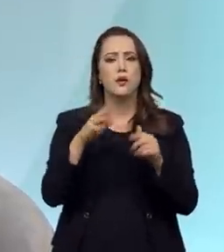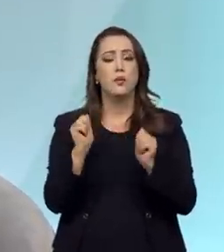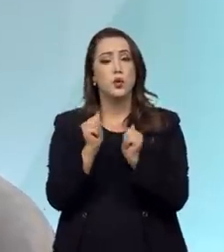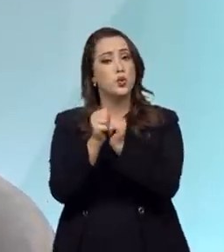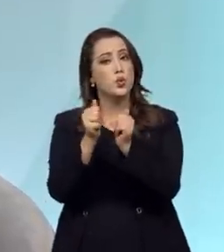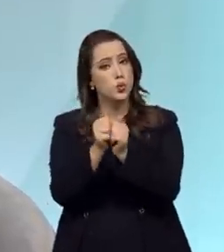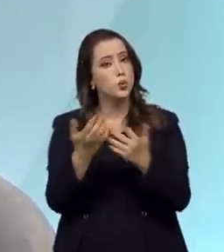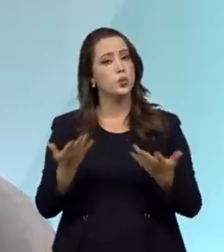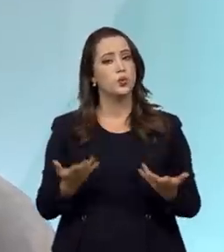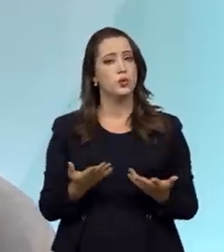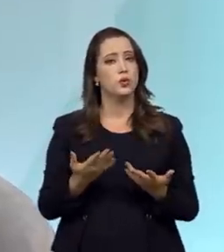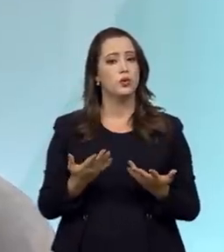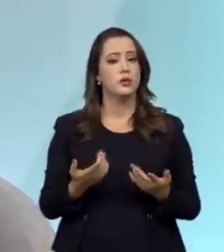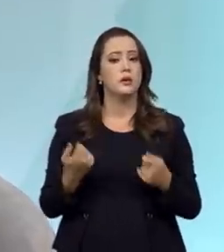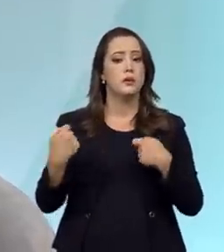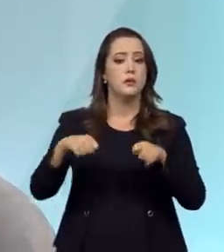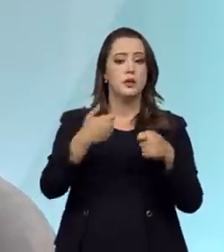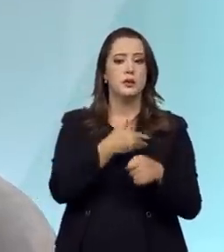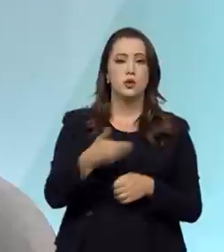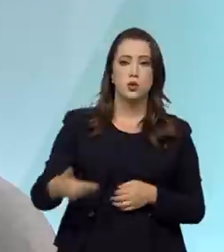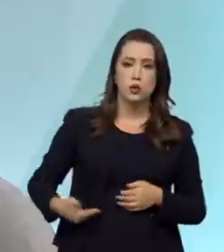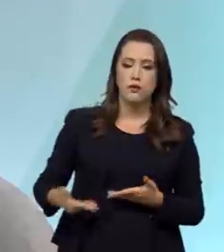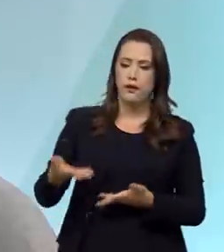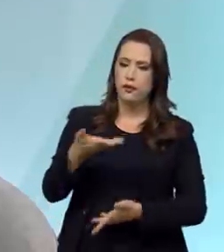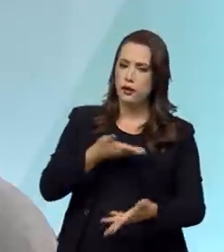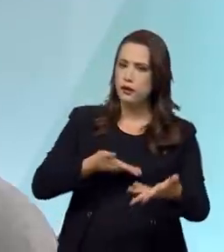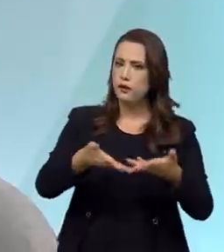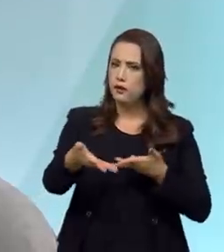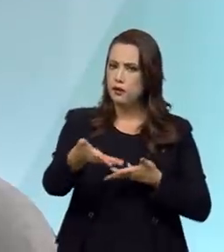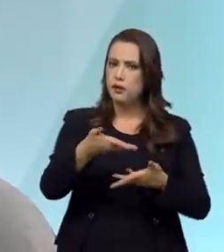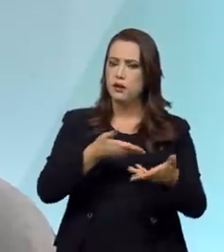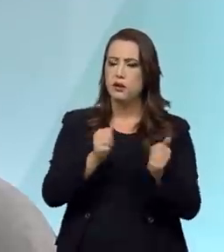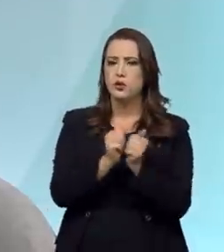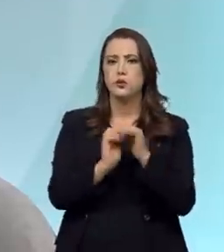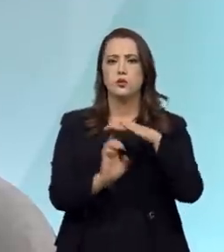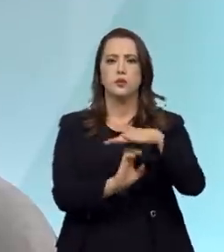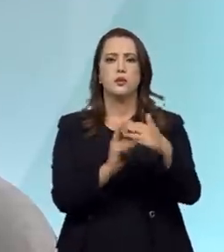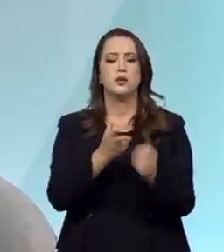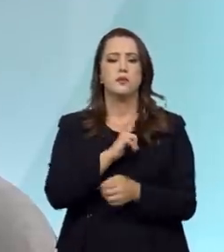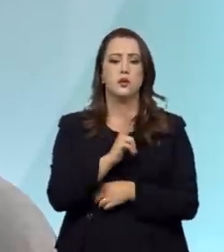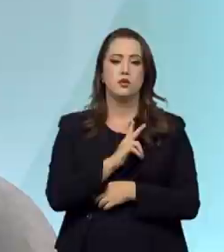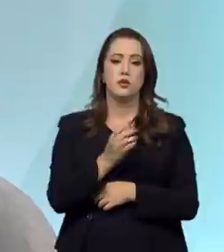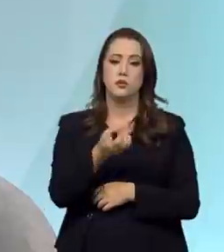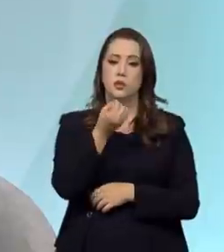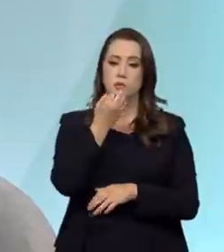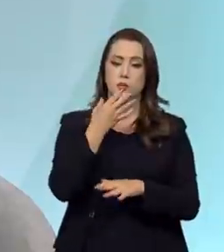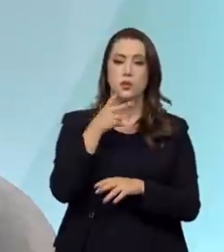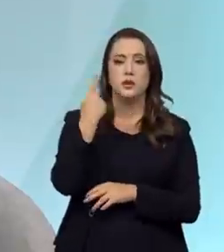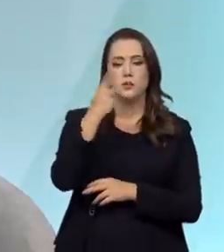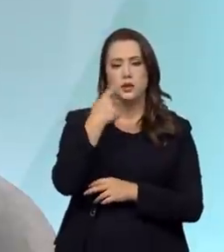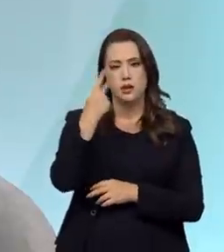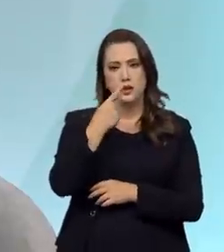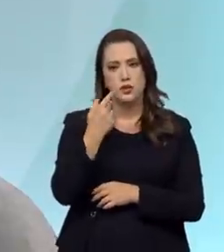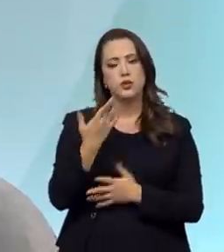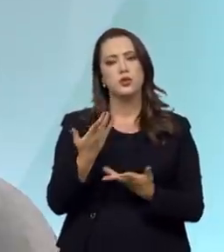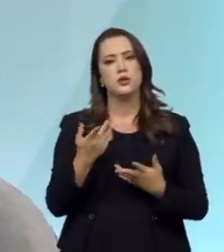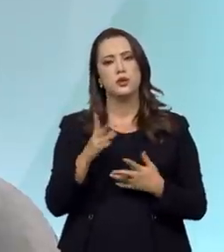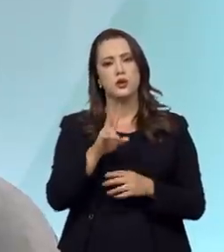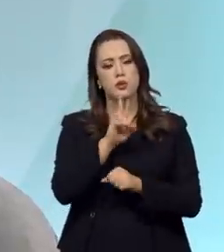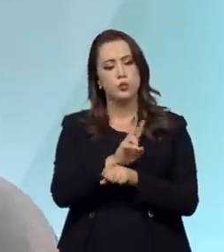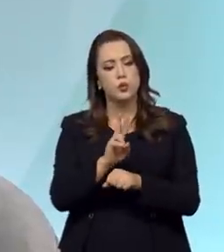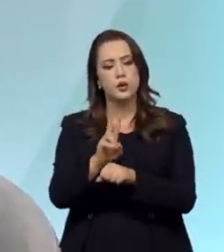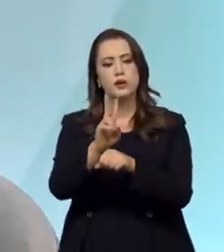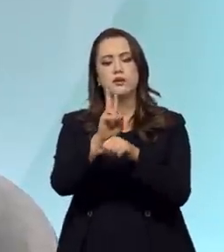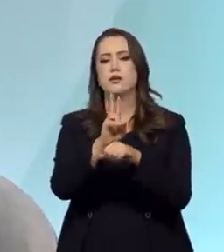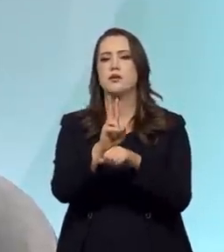nada melhor que um governo que tem essa interação com o setor privado para desenvolver boas políticas e na direção de